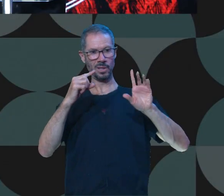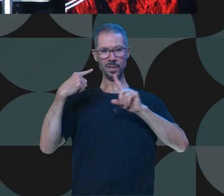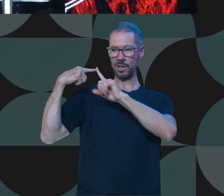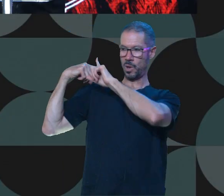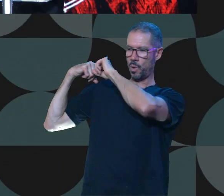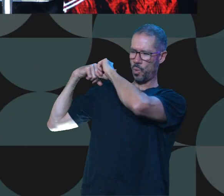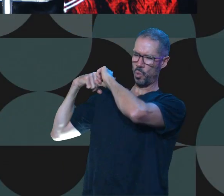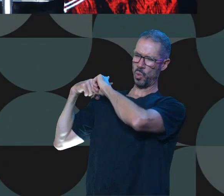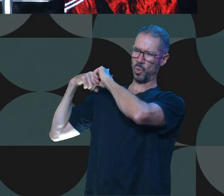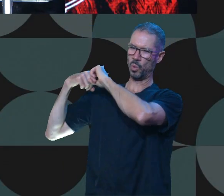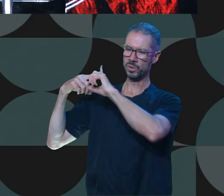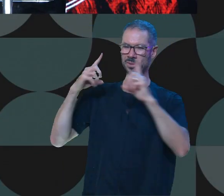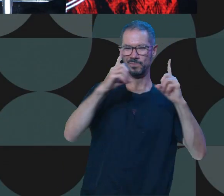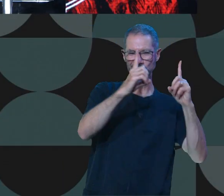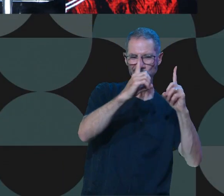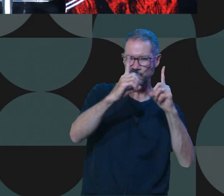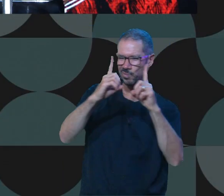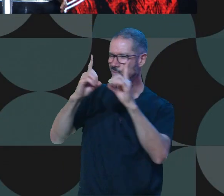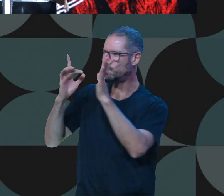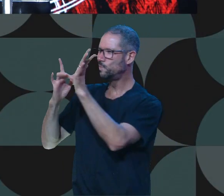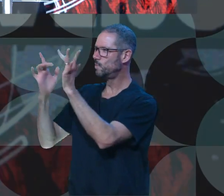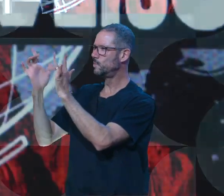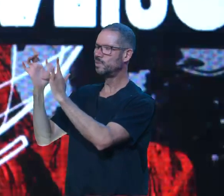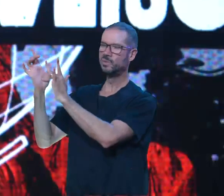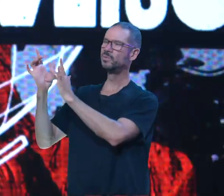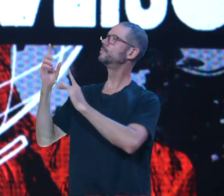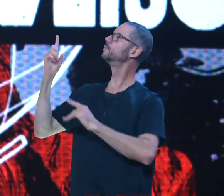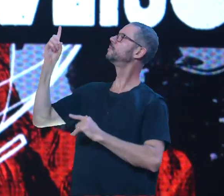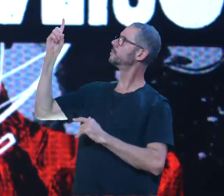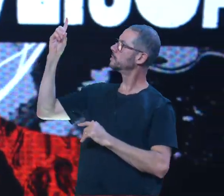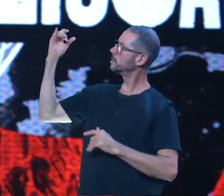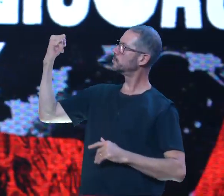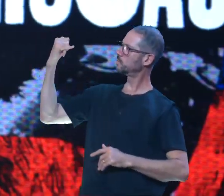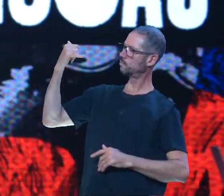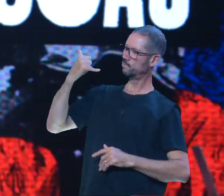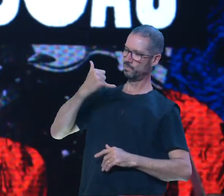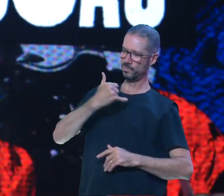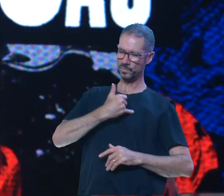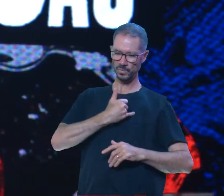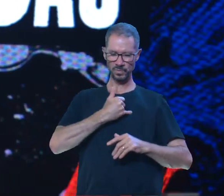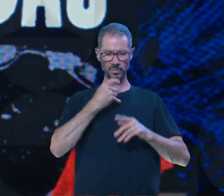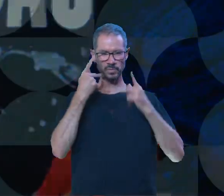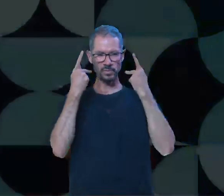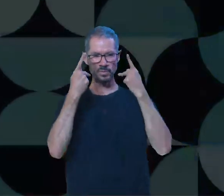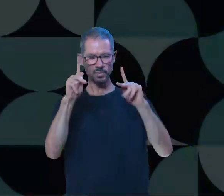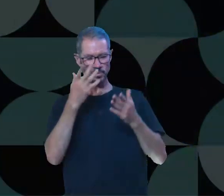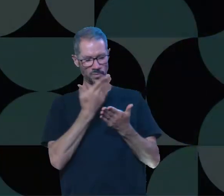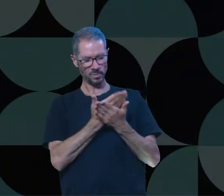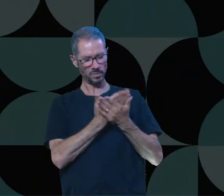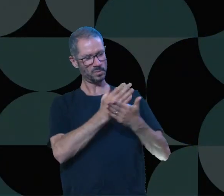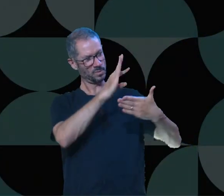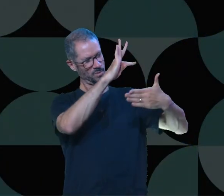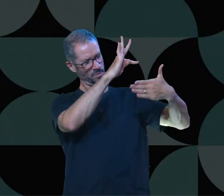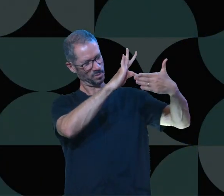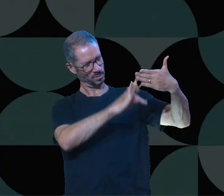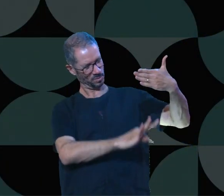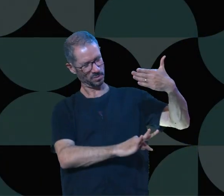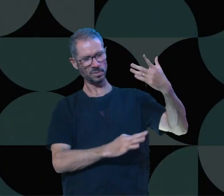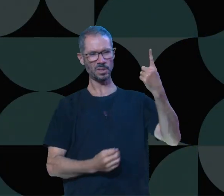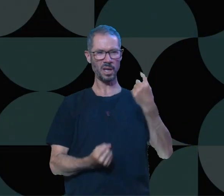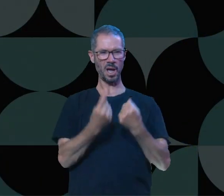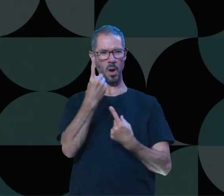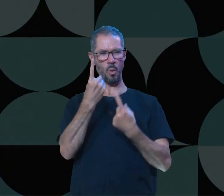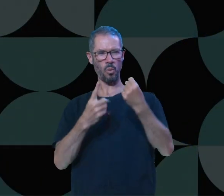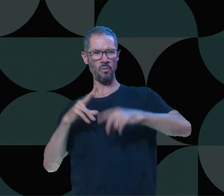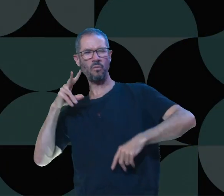cruz e siga-me. Uma das coisas que Deus mais falou comigo preparando essa mensagem, meio ao estudo desse texto, é algo muito